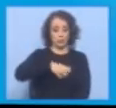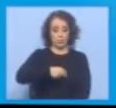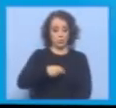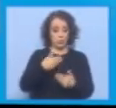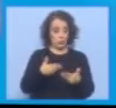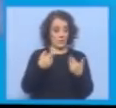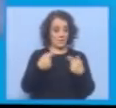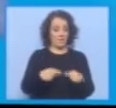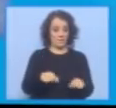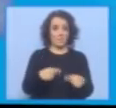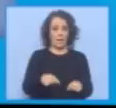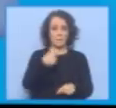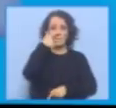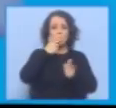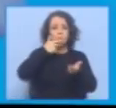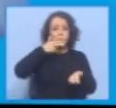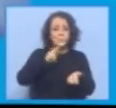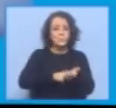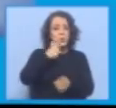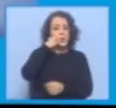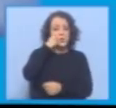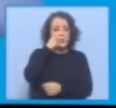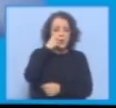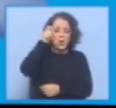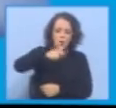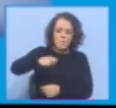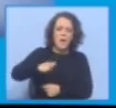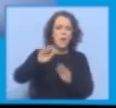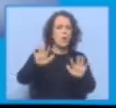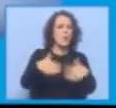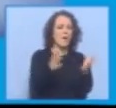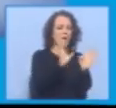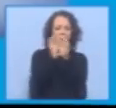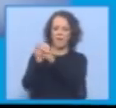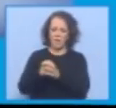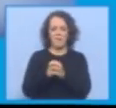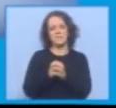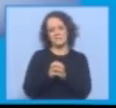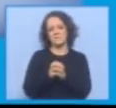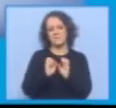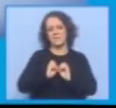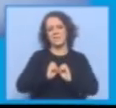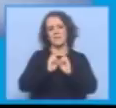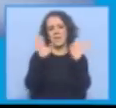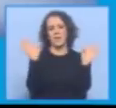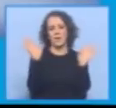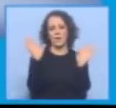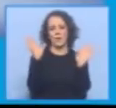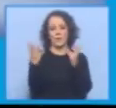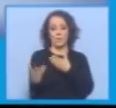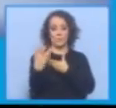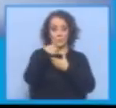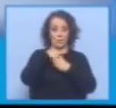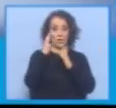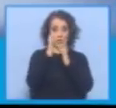pessoas profundamente humanas, de qualquer quadrante, claro que dão um cheiro de Jesus. Porque, afinal